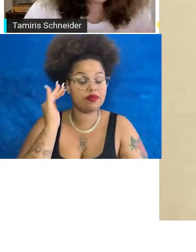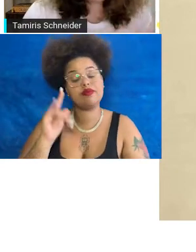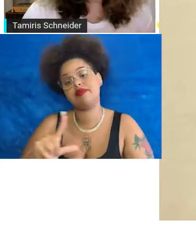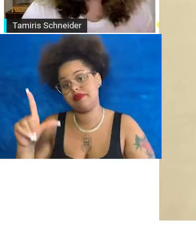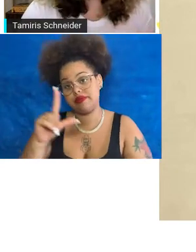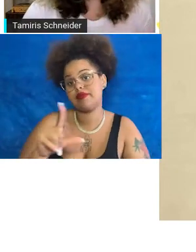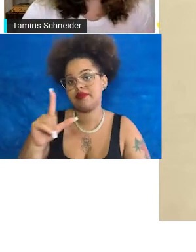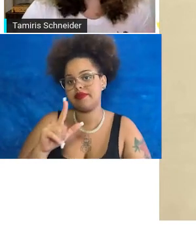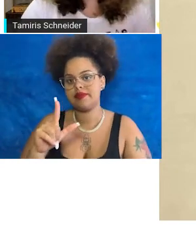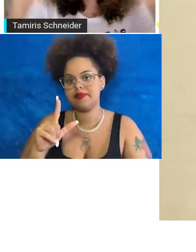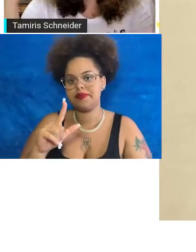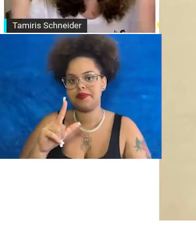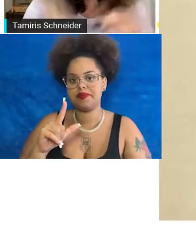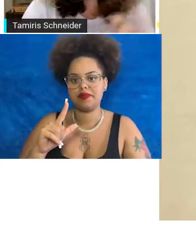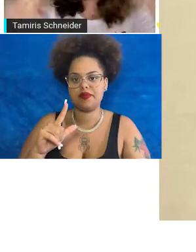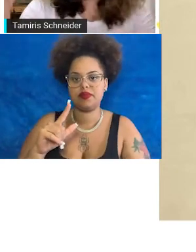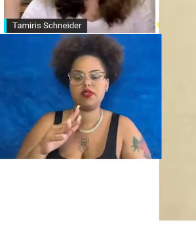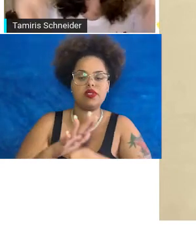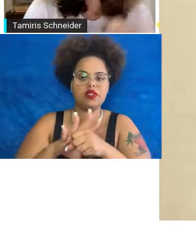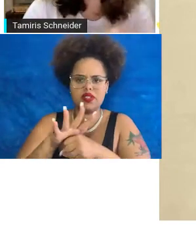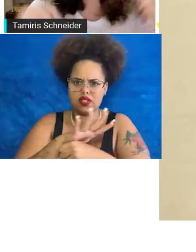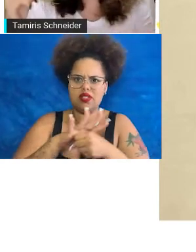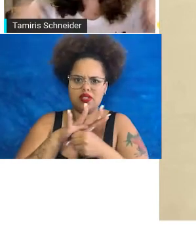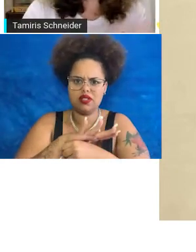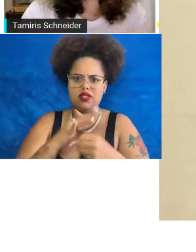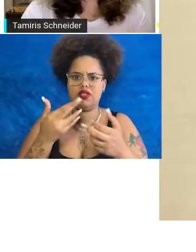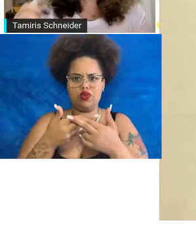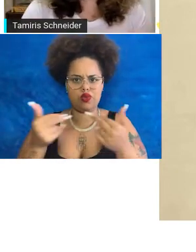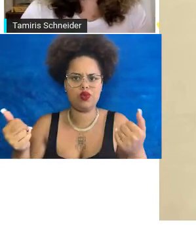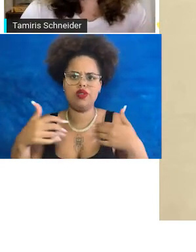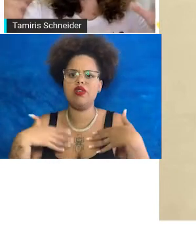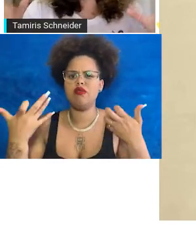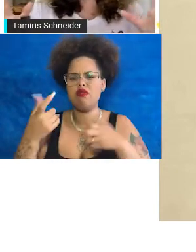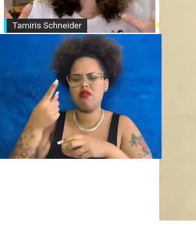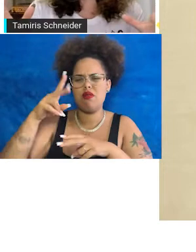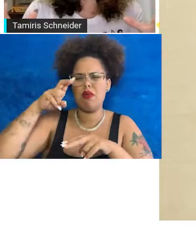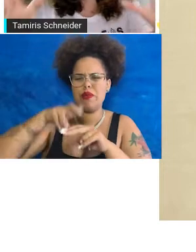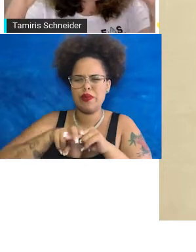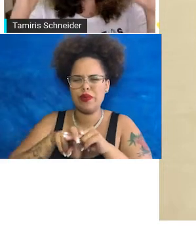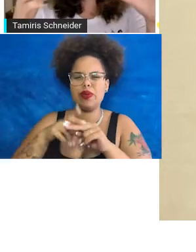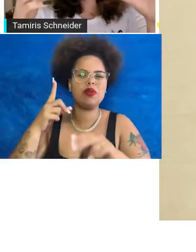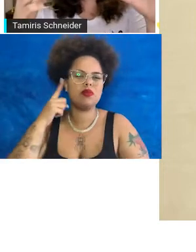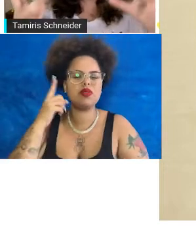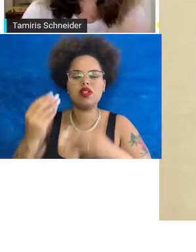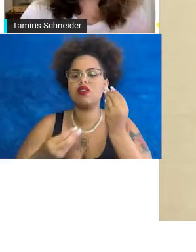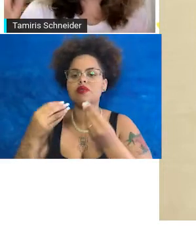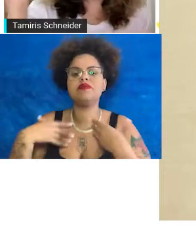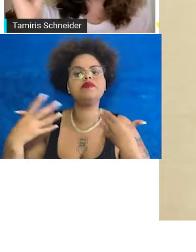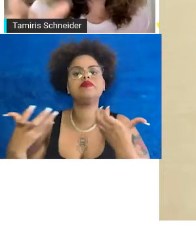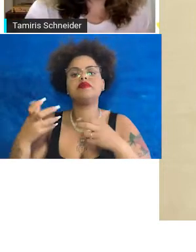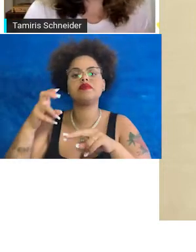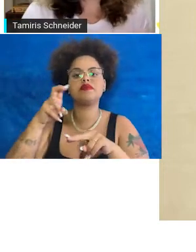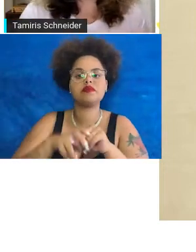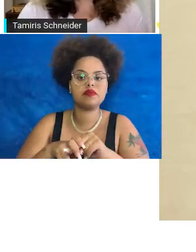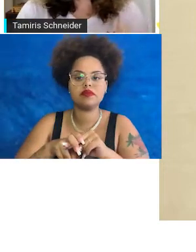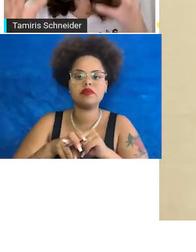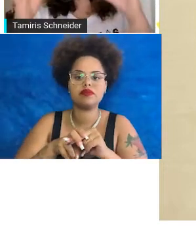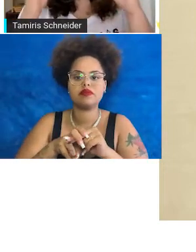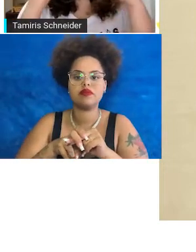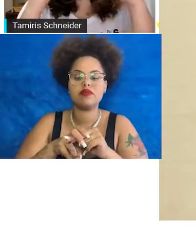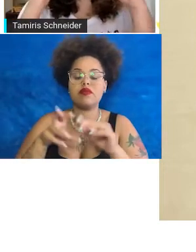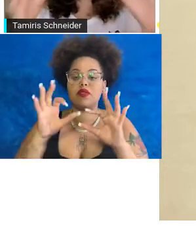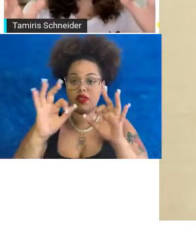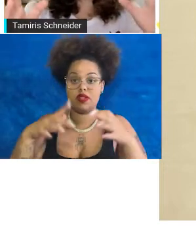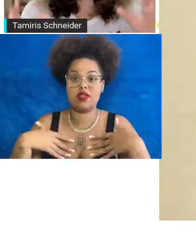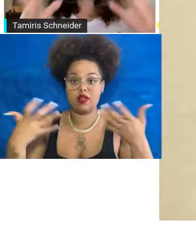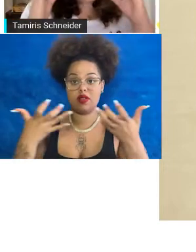claro, e encher de coisas. Se eu quero uma poltrona, deixa eu pensar aqui como eu quero essa poltrona, toma uma referência. Se eu